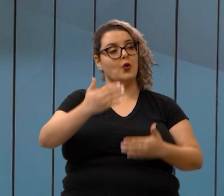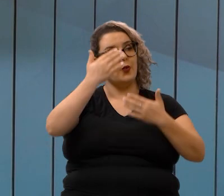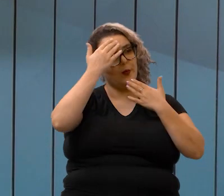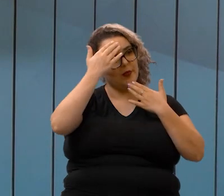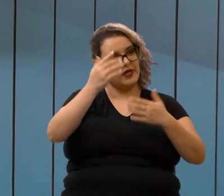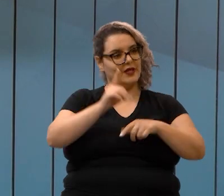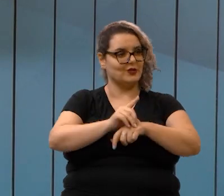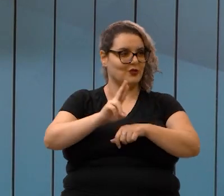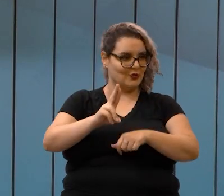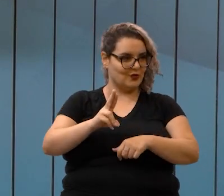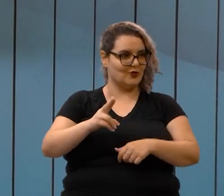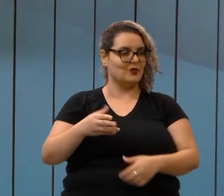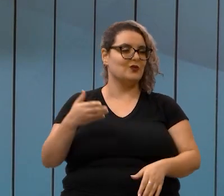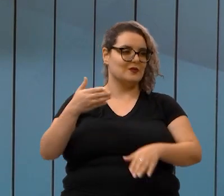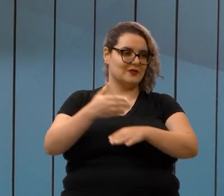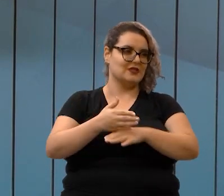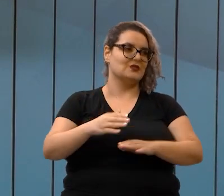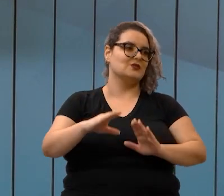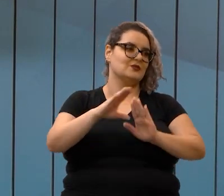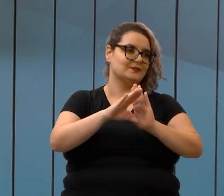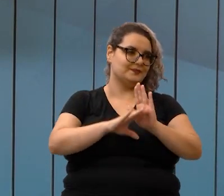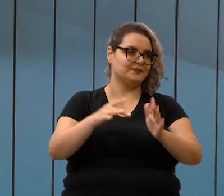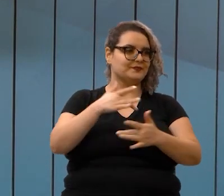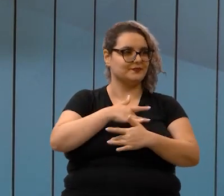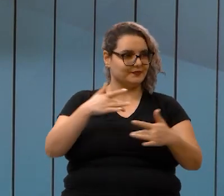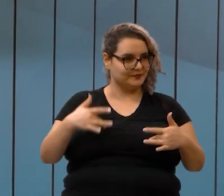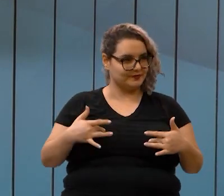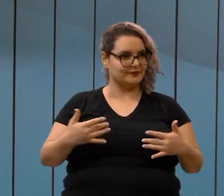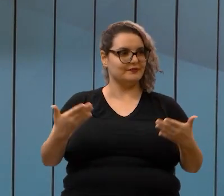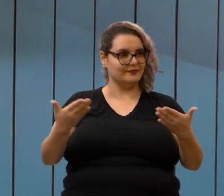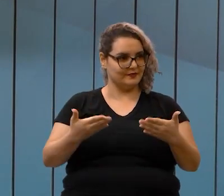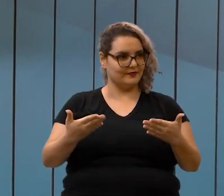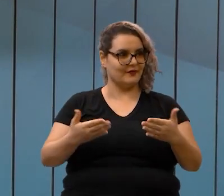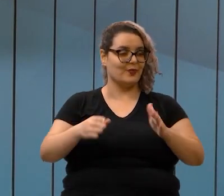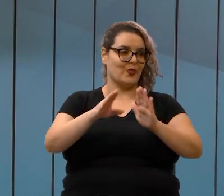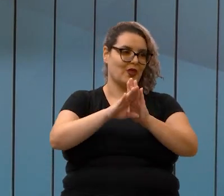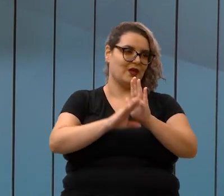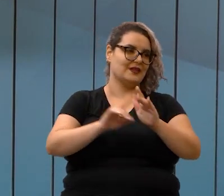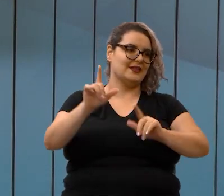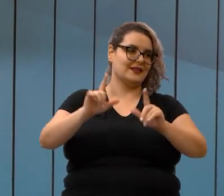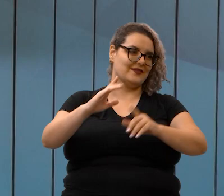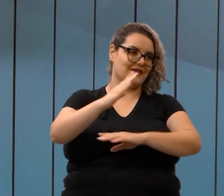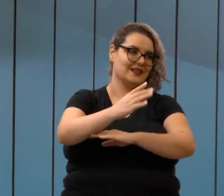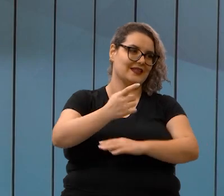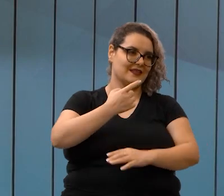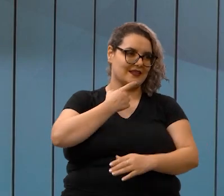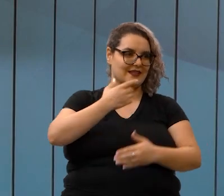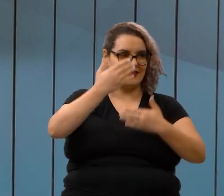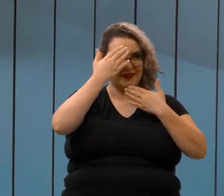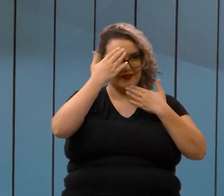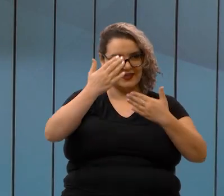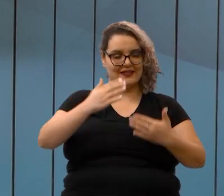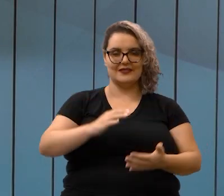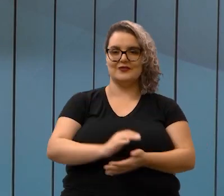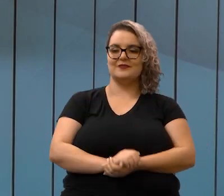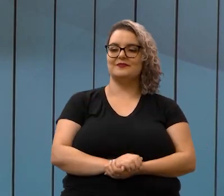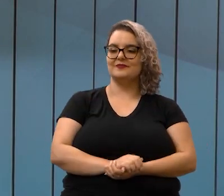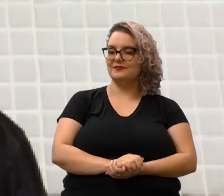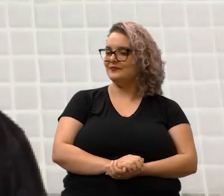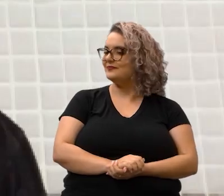sua participação aqui no nosso quadro, no Saúde Agora, programação aqui da TV Câmara Campinas. Muito